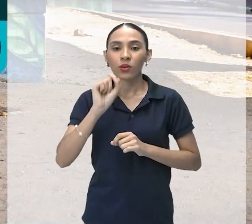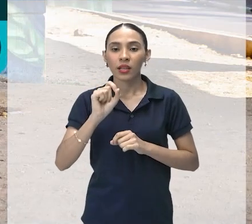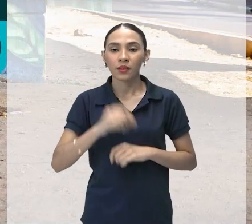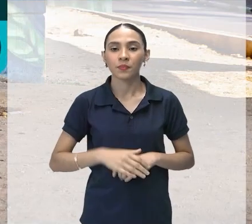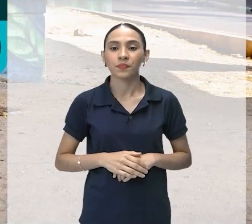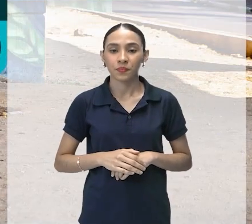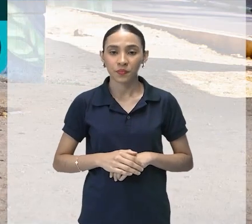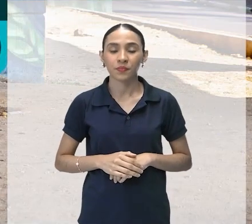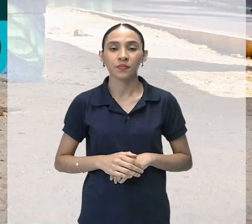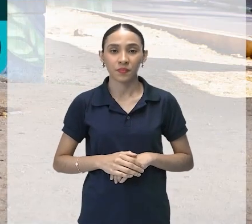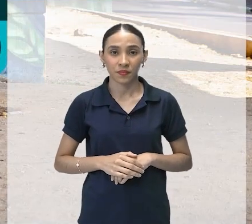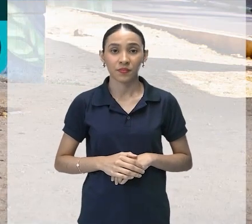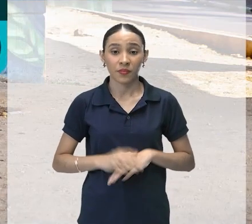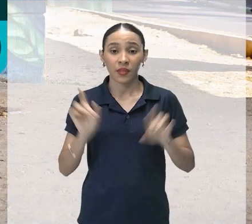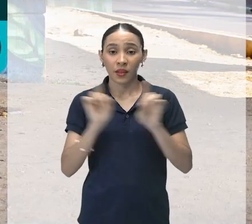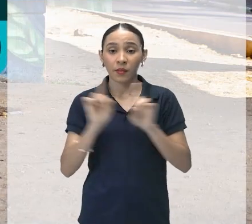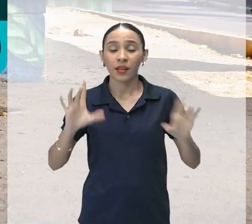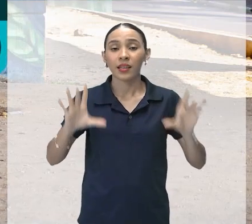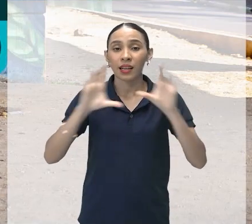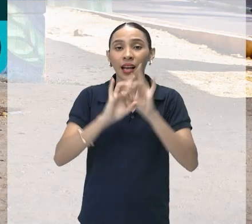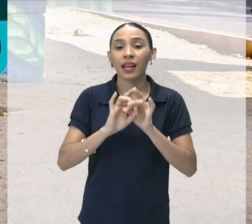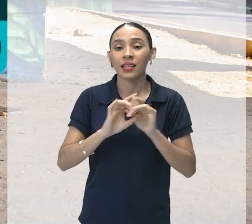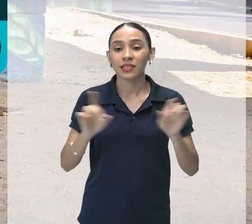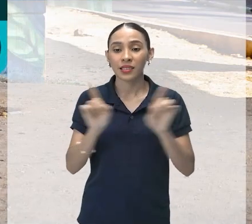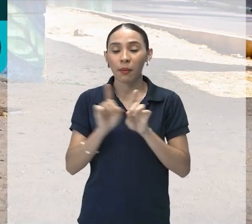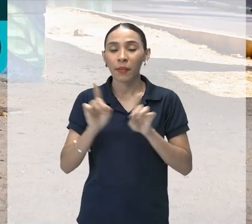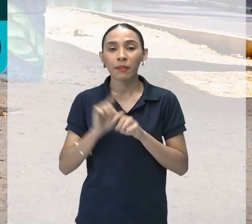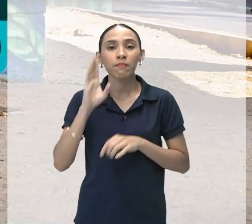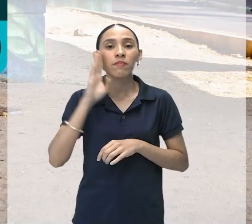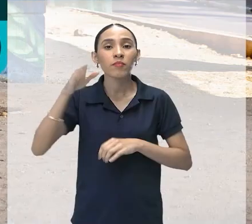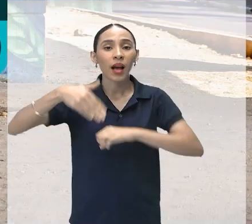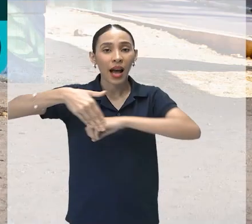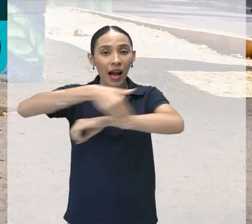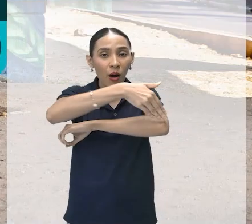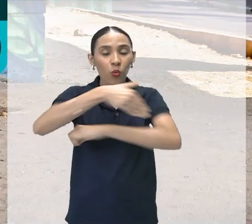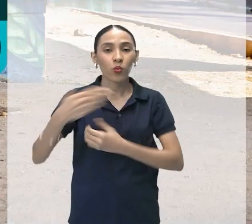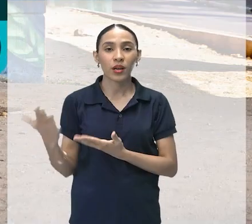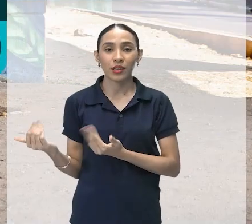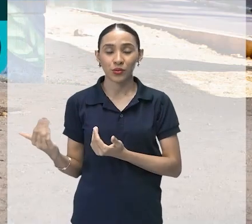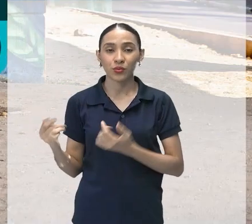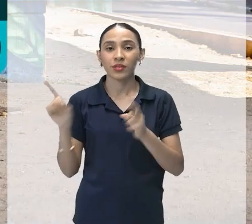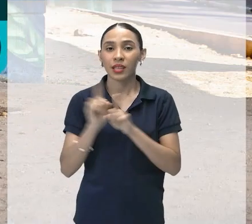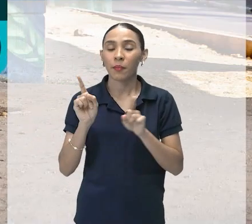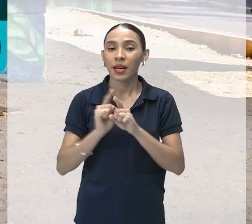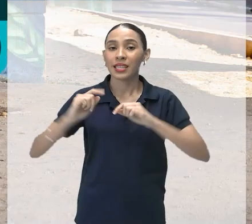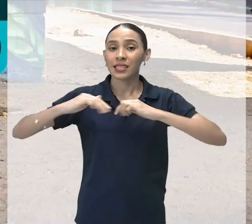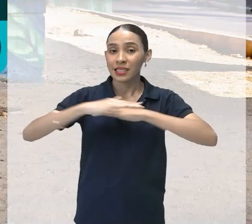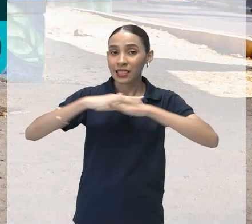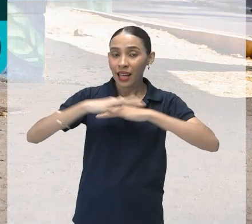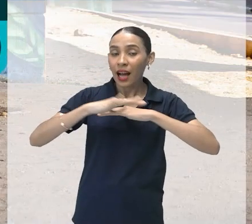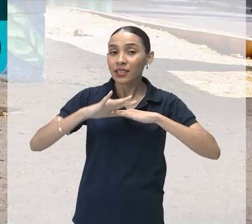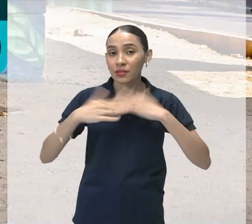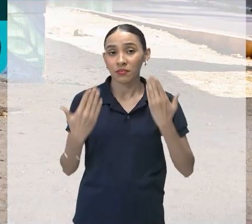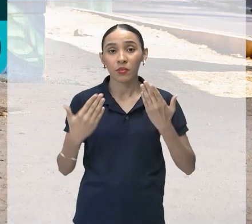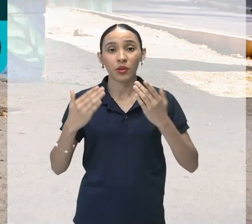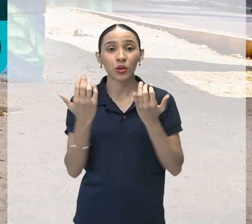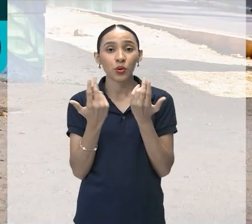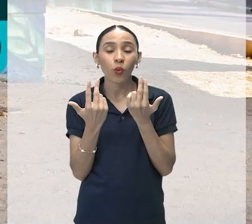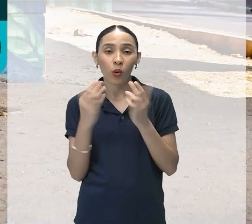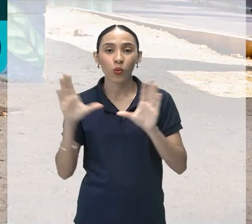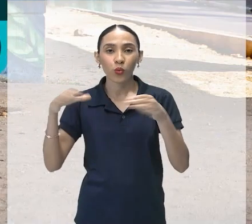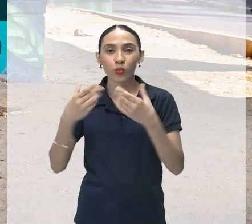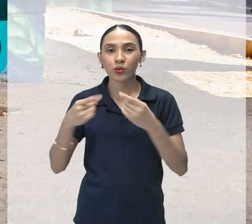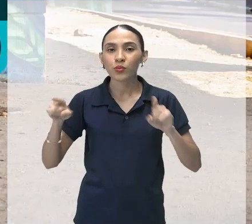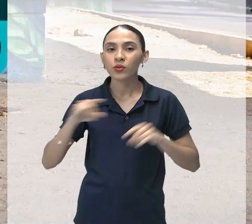né? Intrinsecamente, elas estão ligadas às ruas e à juventude das grandes cidades. Assim como a Jovem Guarda,